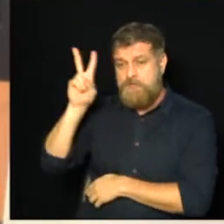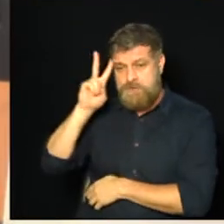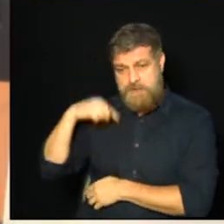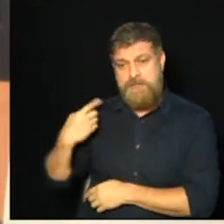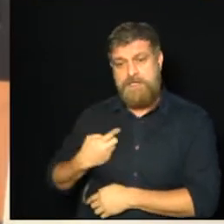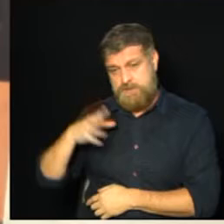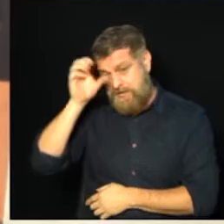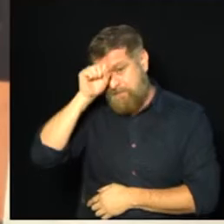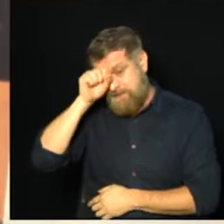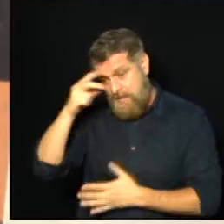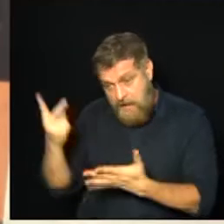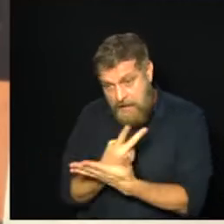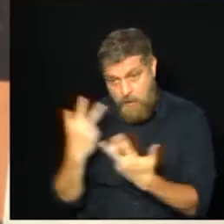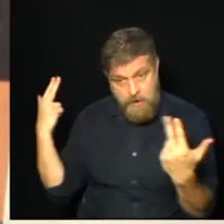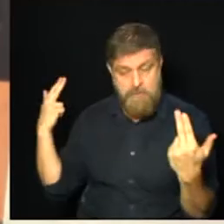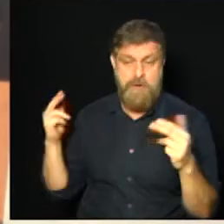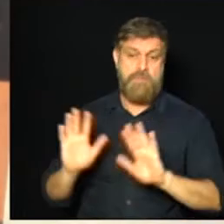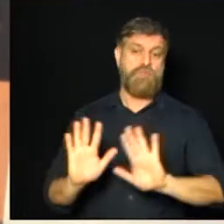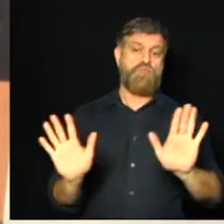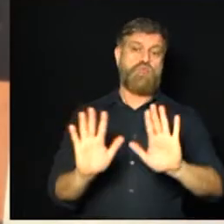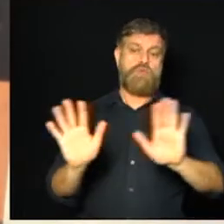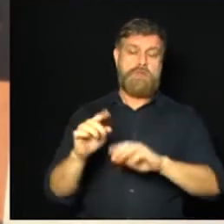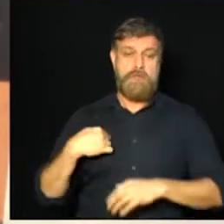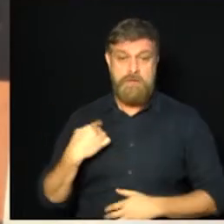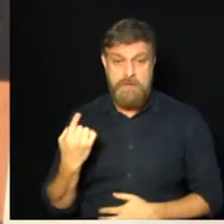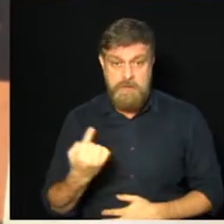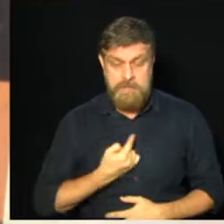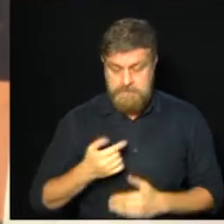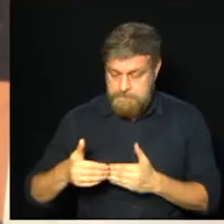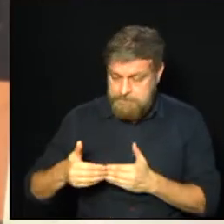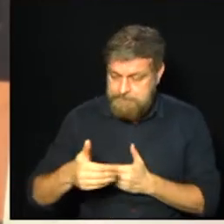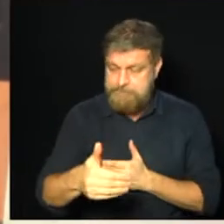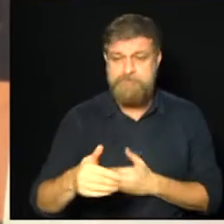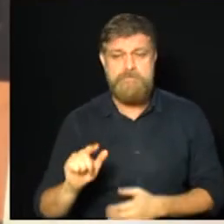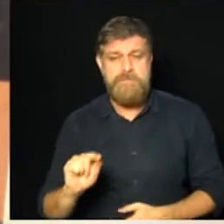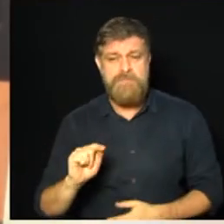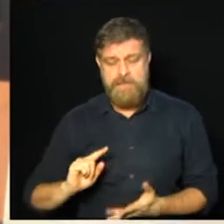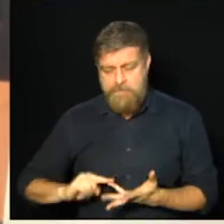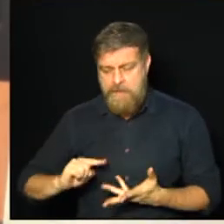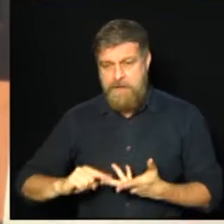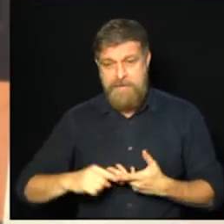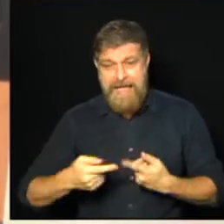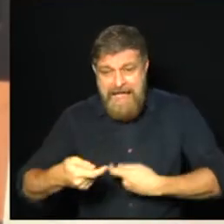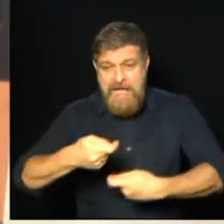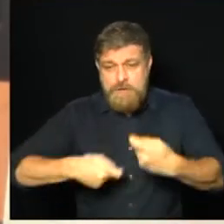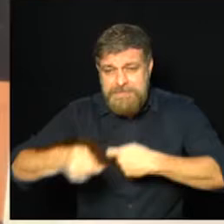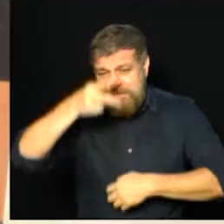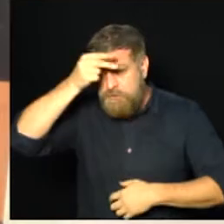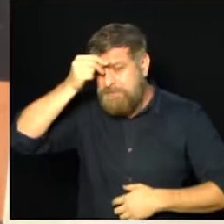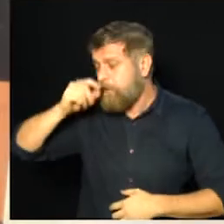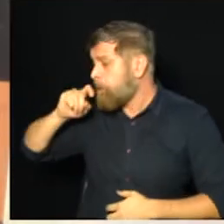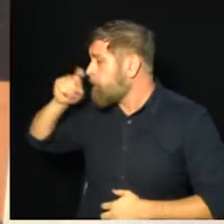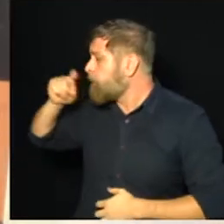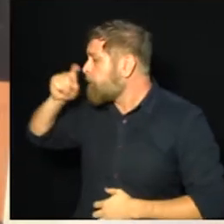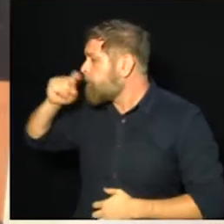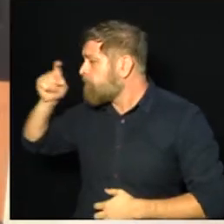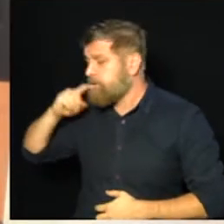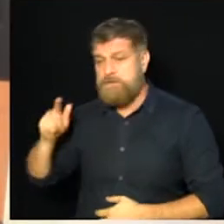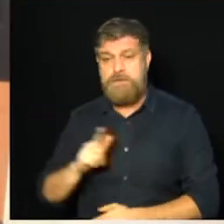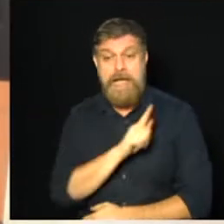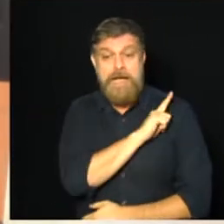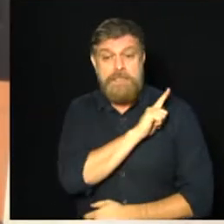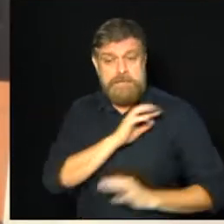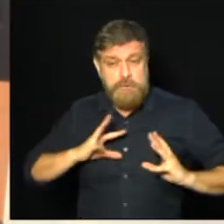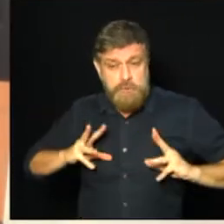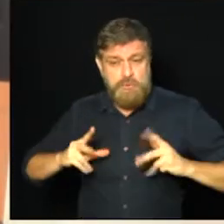não repetir os erros, né? Quando se passou toda a administração do Hospital Ouro Verde, à época, a gestão inteira